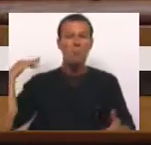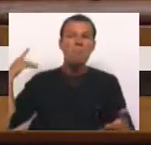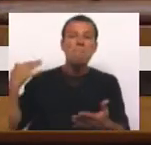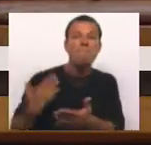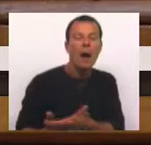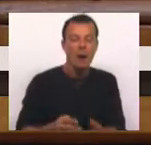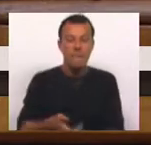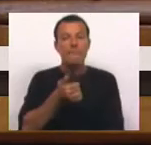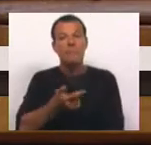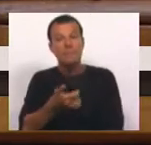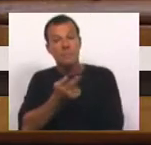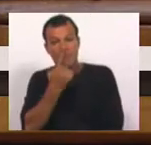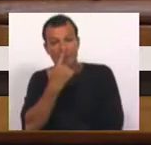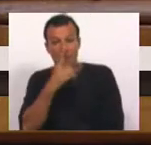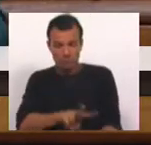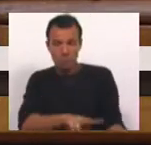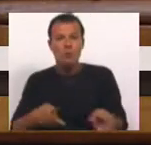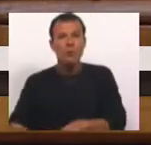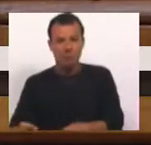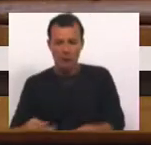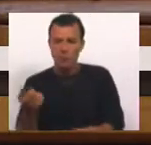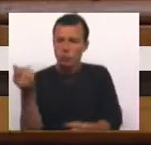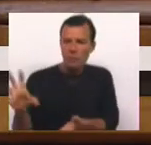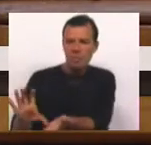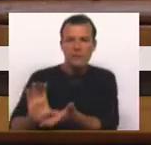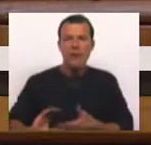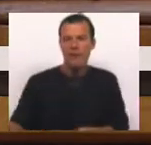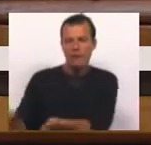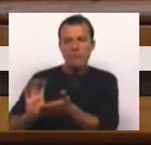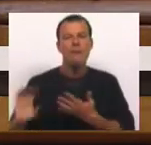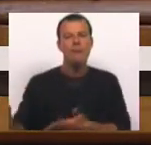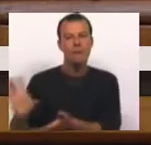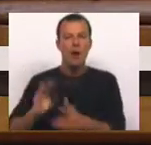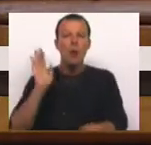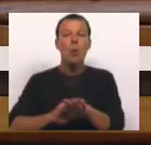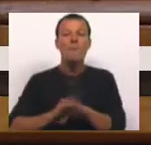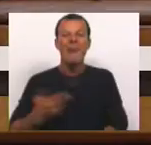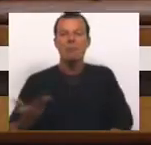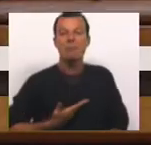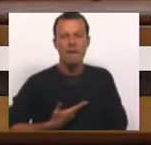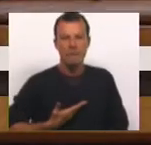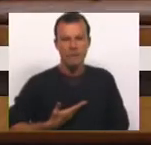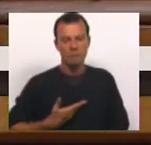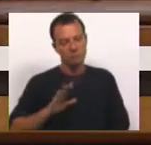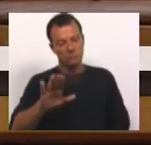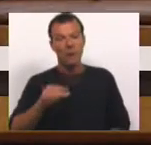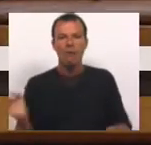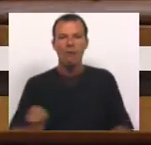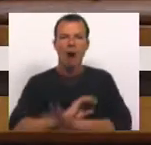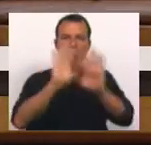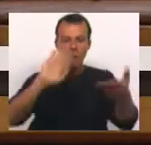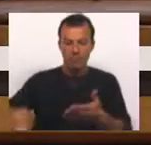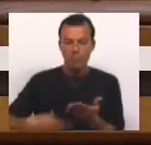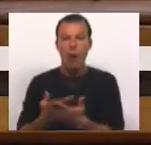esse investimento por valores do déficit e metesse sempre o déficit à frente de tudo. Que fique claro que a proposta